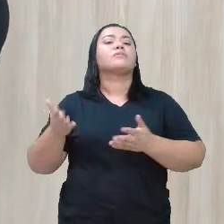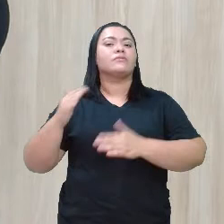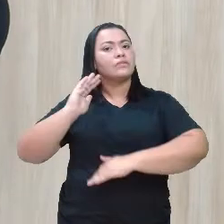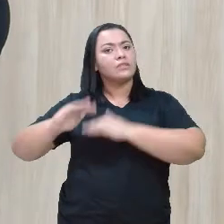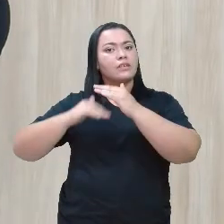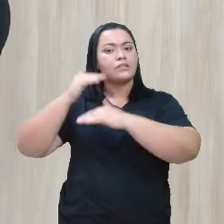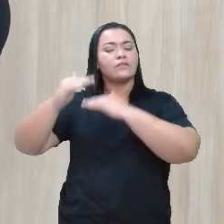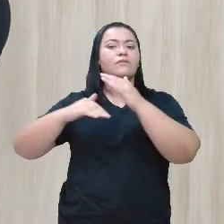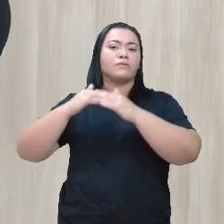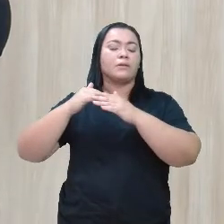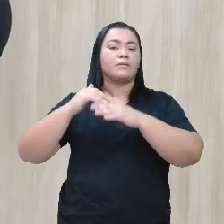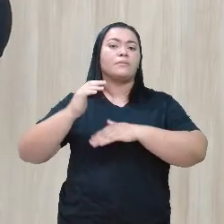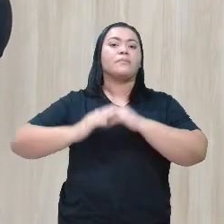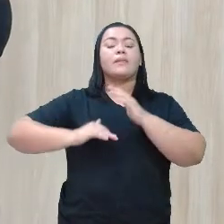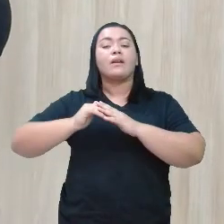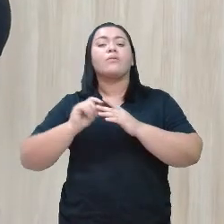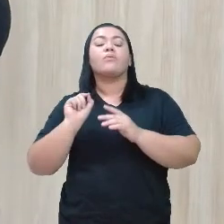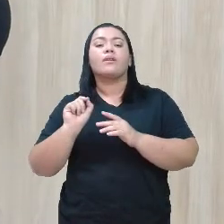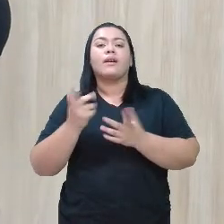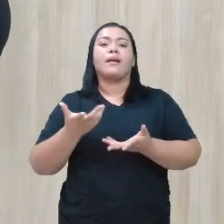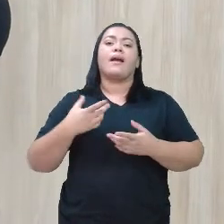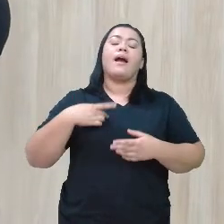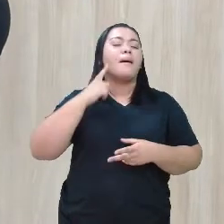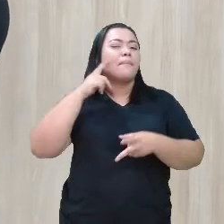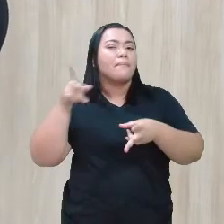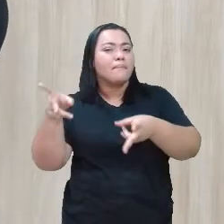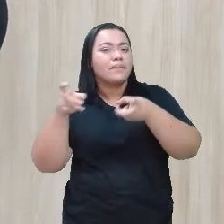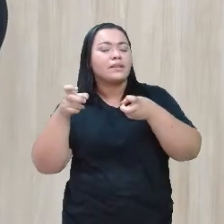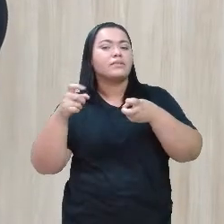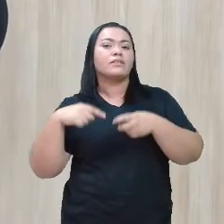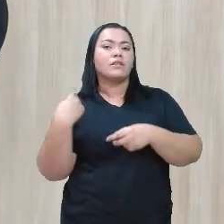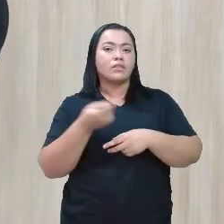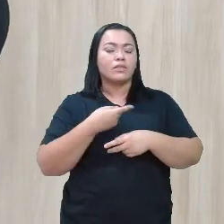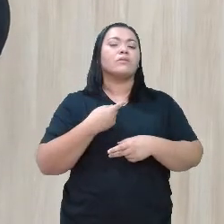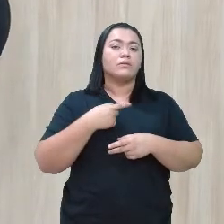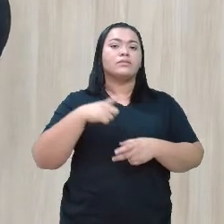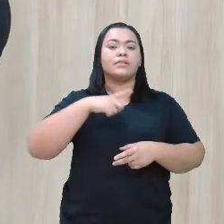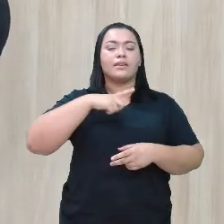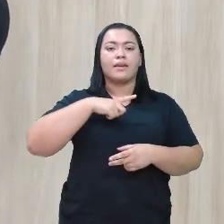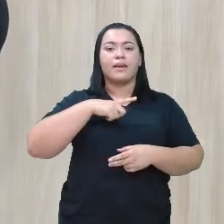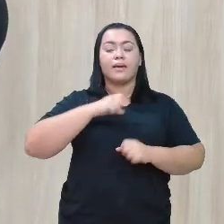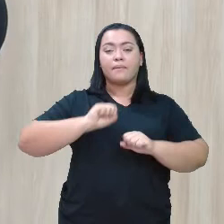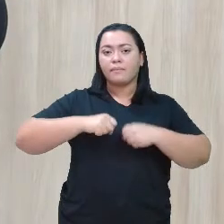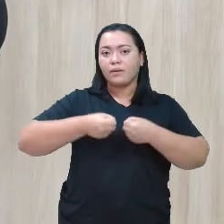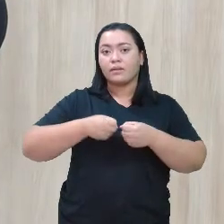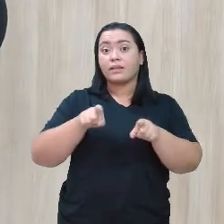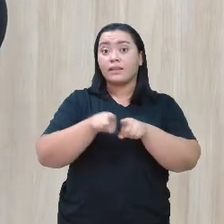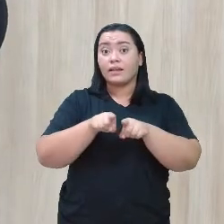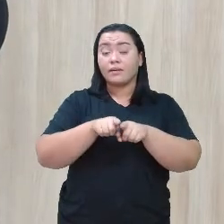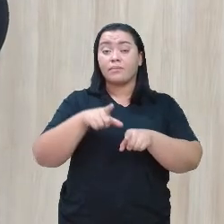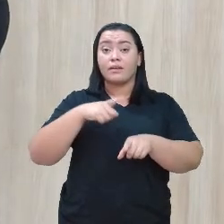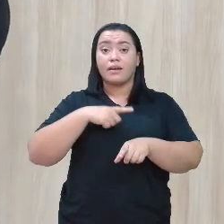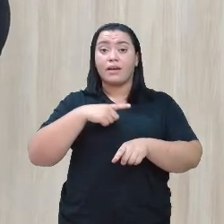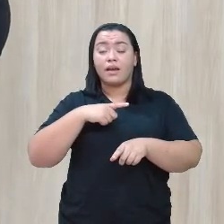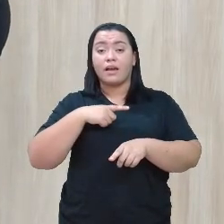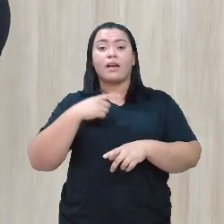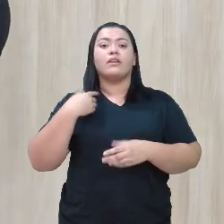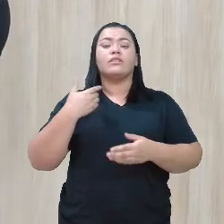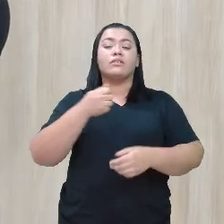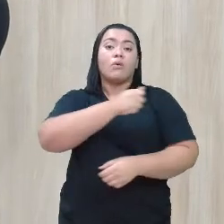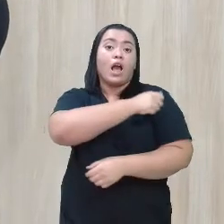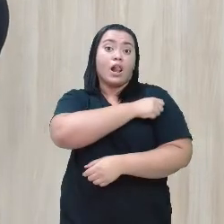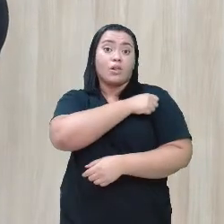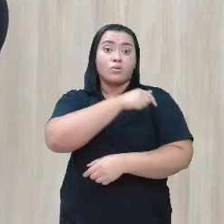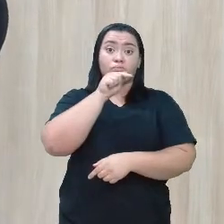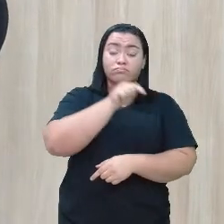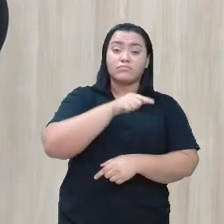de habilidades, ela propicia a percepção da nossa potencialidade, a percepção da potencialidade do estudante, para que